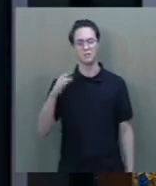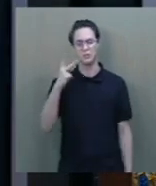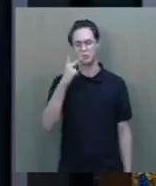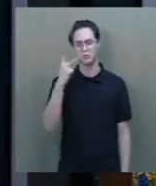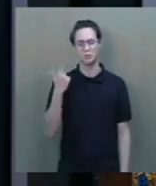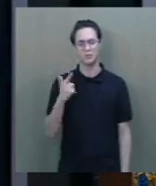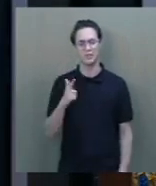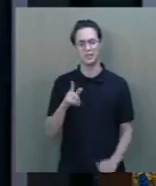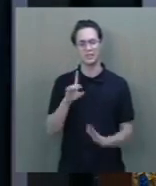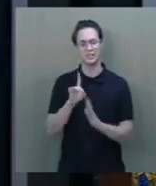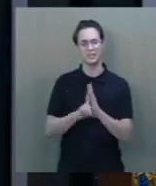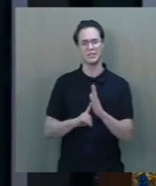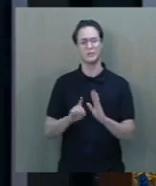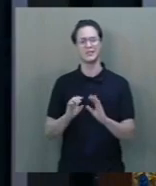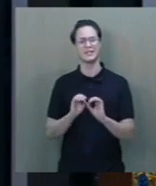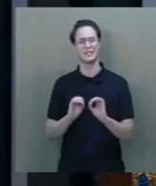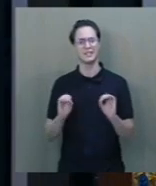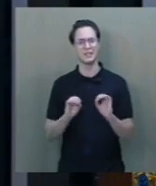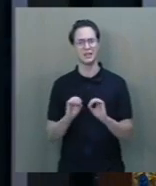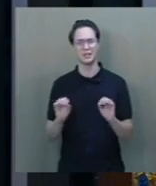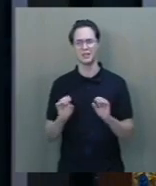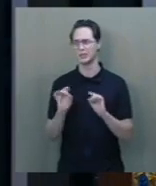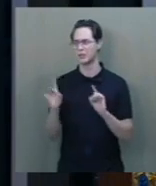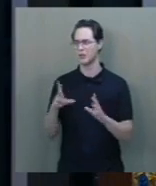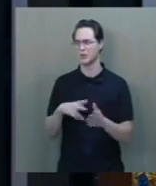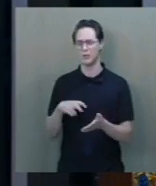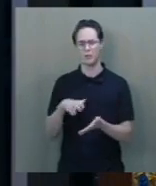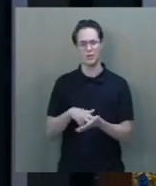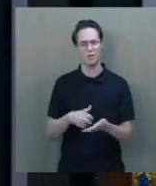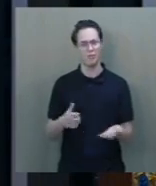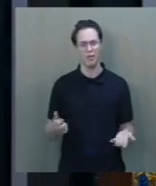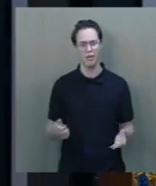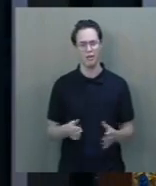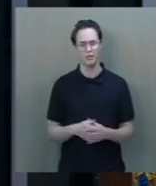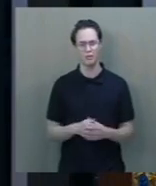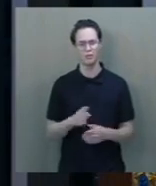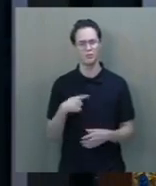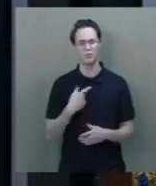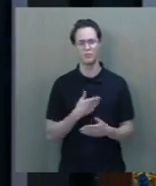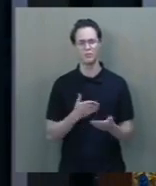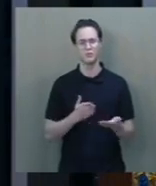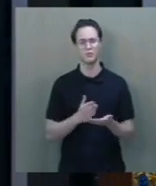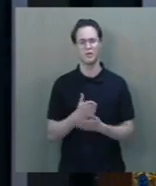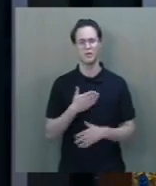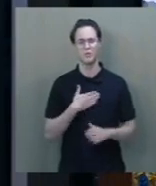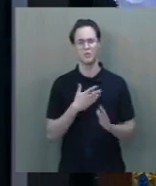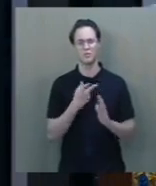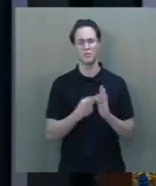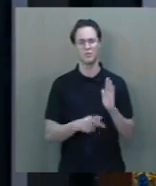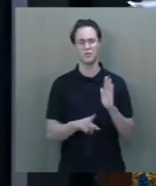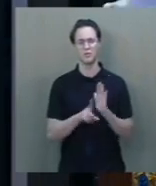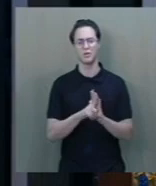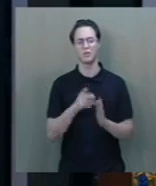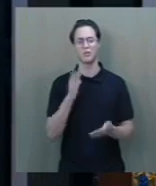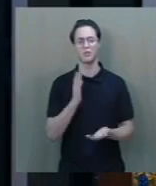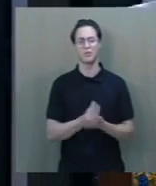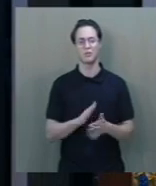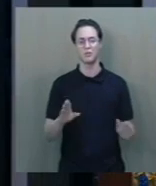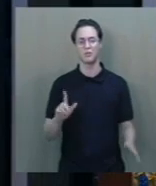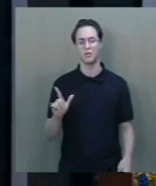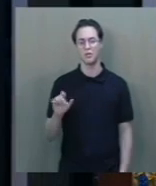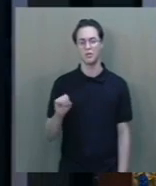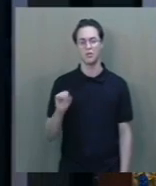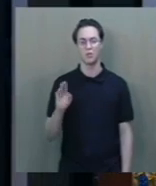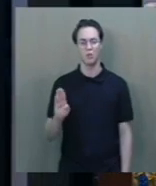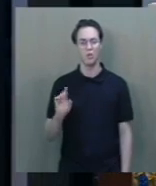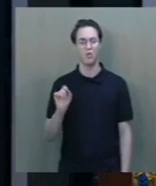de absolutamente nada a não ser ser condenado. Não aprovamos o meu projeto de lei, que acaba com um lobby